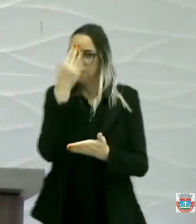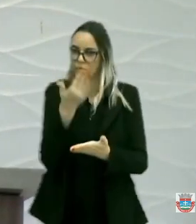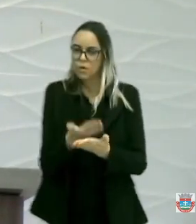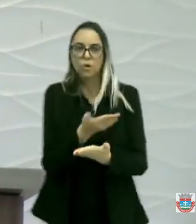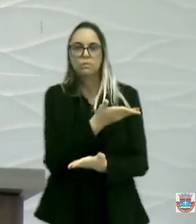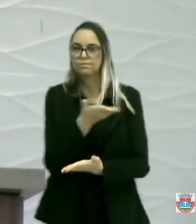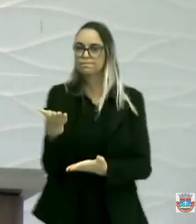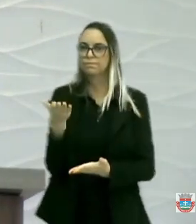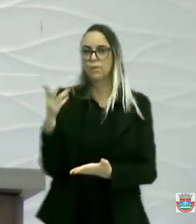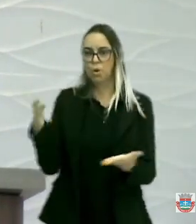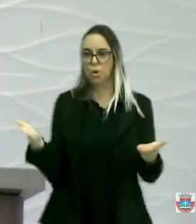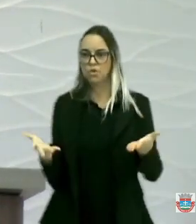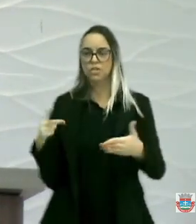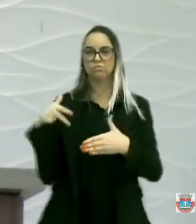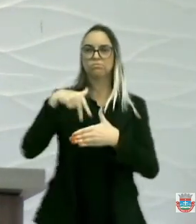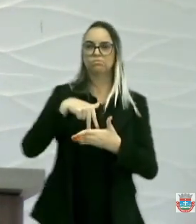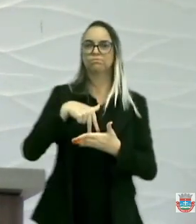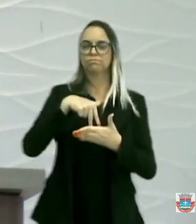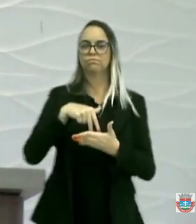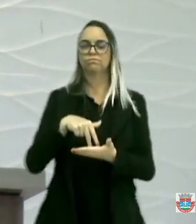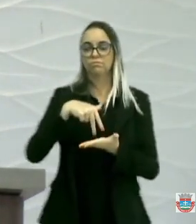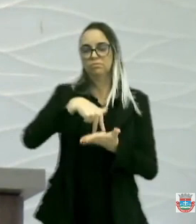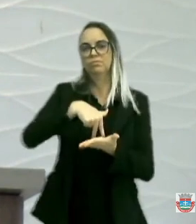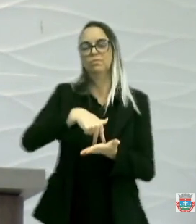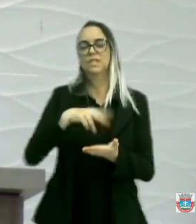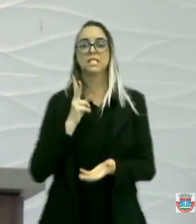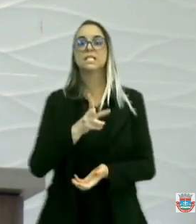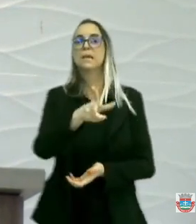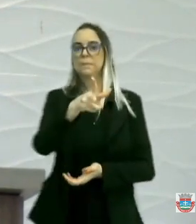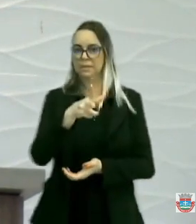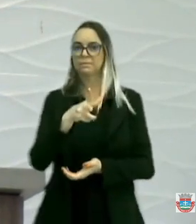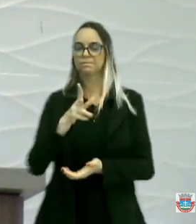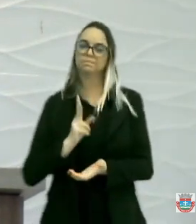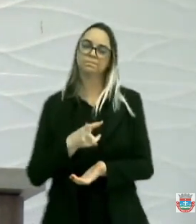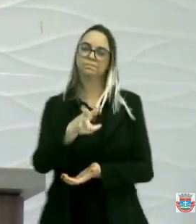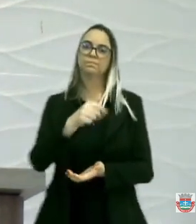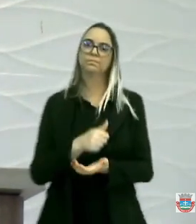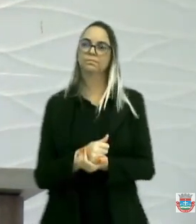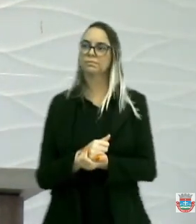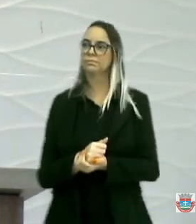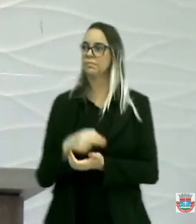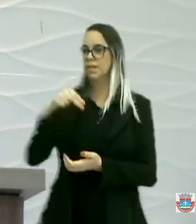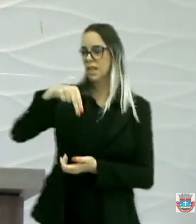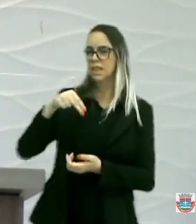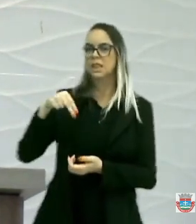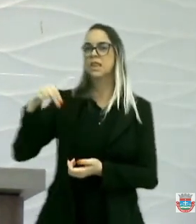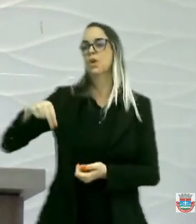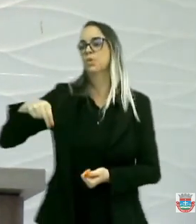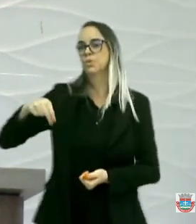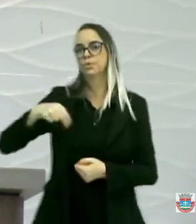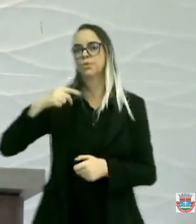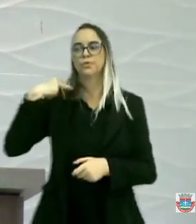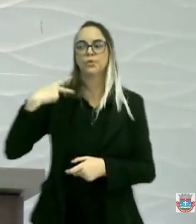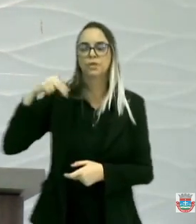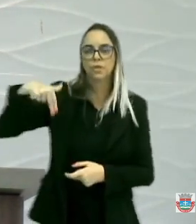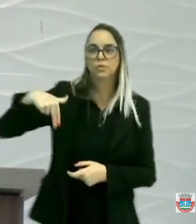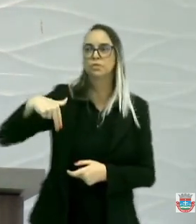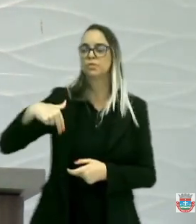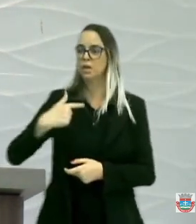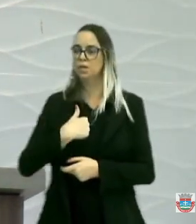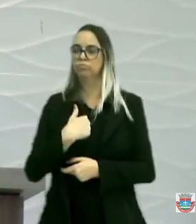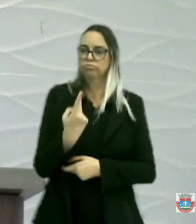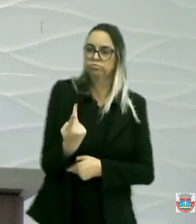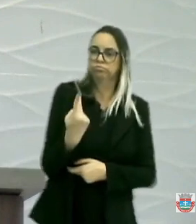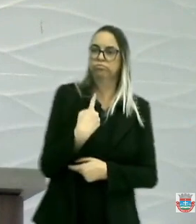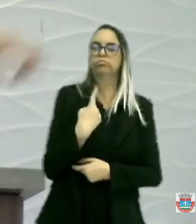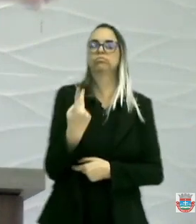para ela estar aqui. E vou continuar desse jeito. Meu trabalho é todos os dias, né, Nilton? Nós dois. Aqui tem vários vereadores que